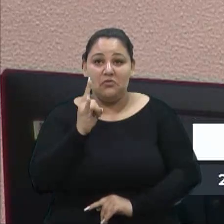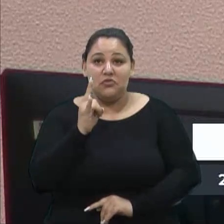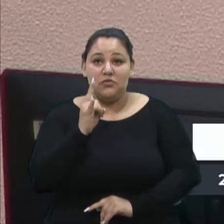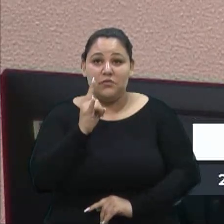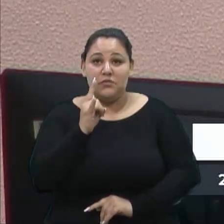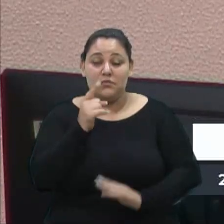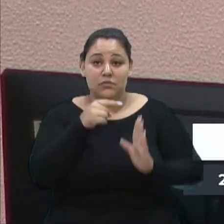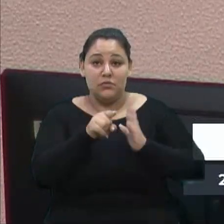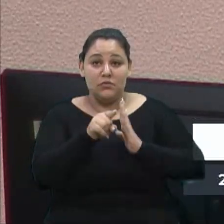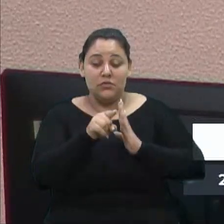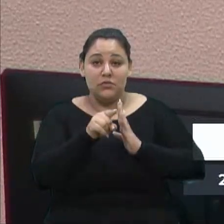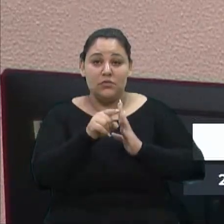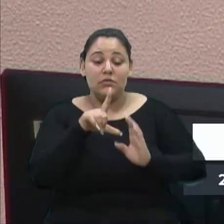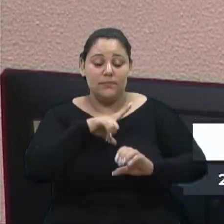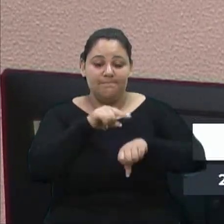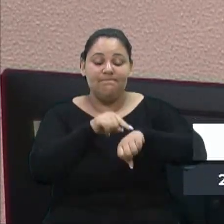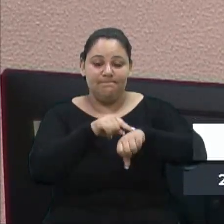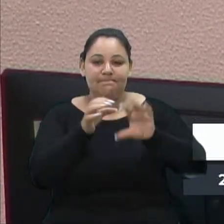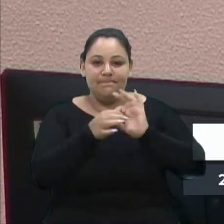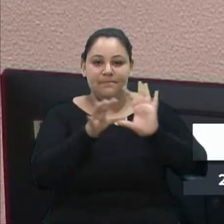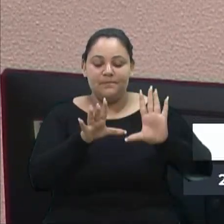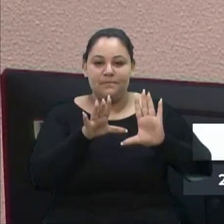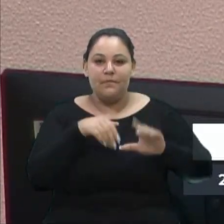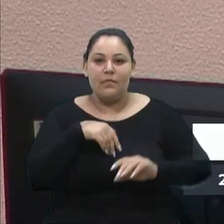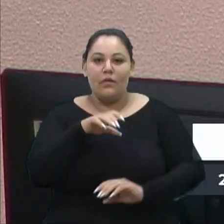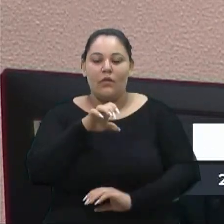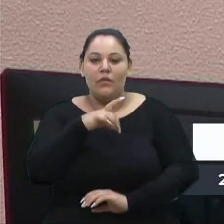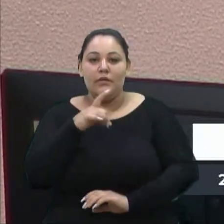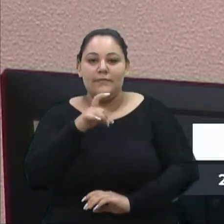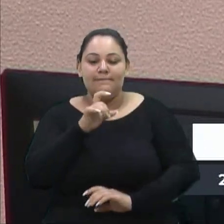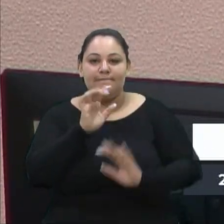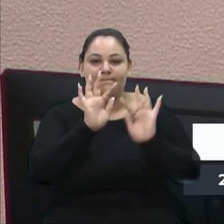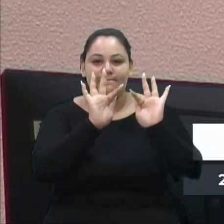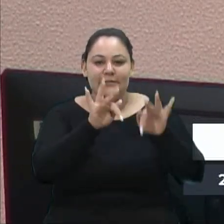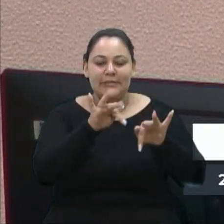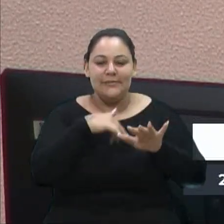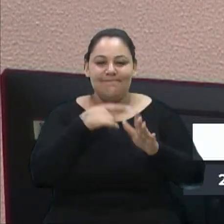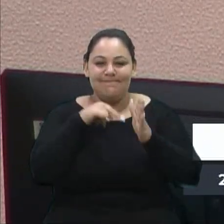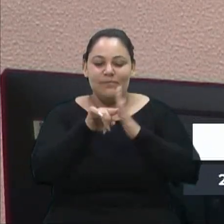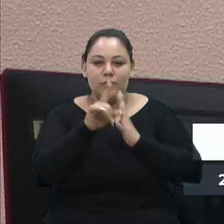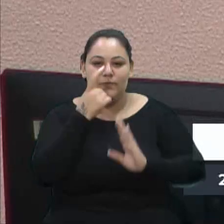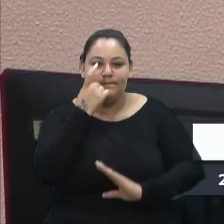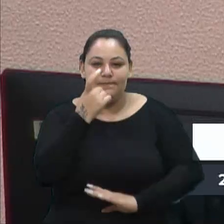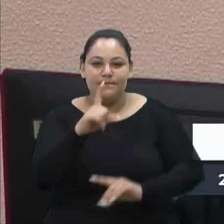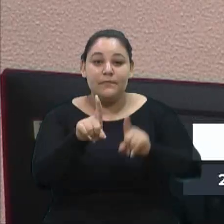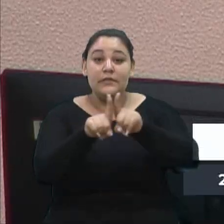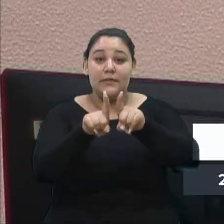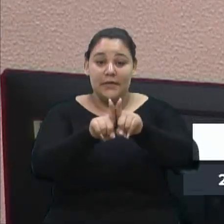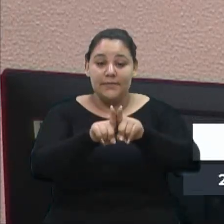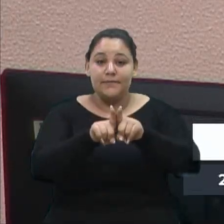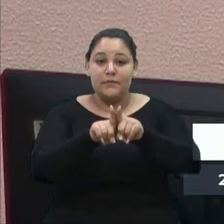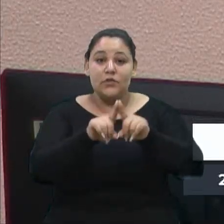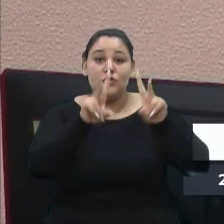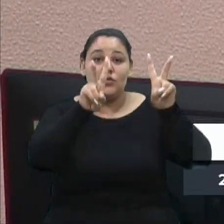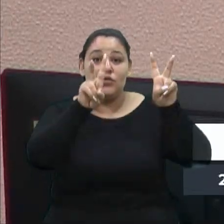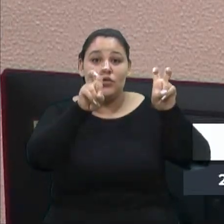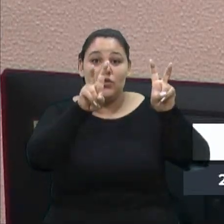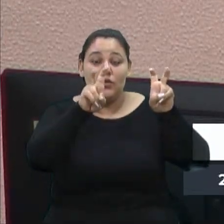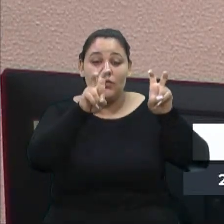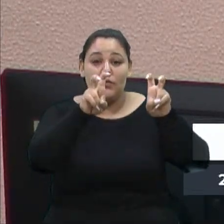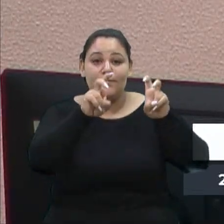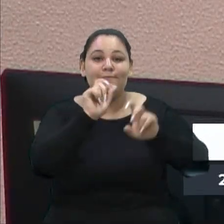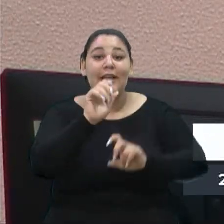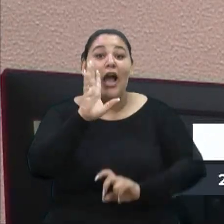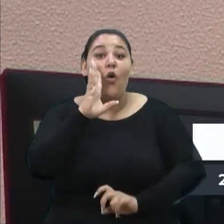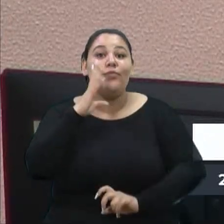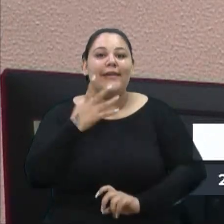ainda? O ex finaliza numa questão interessante também, sobre as consequências